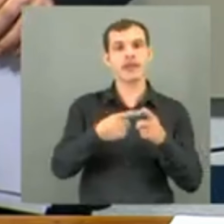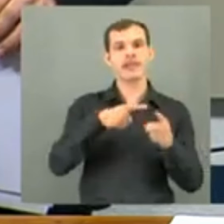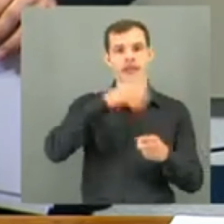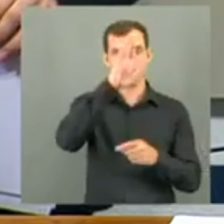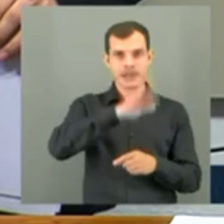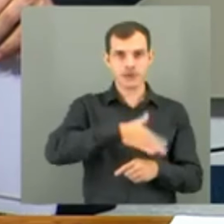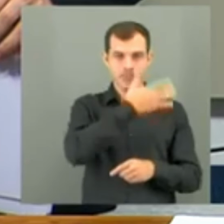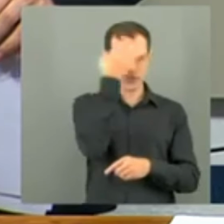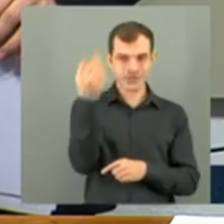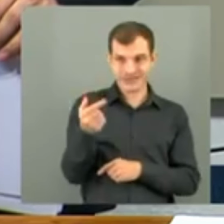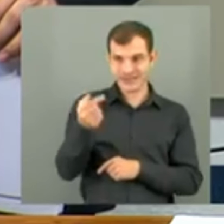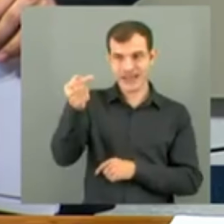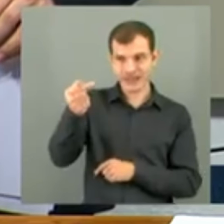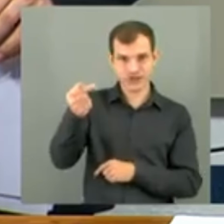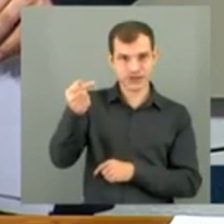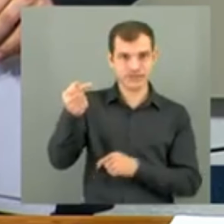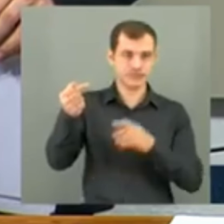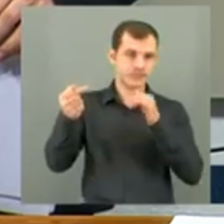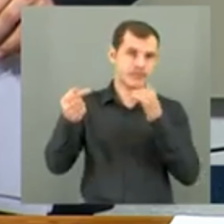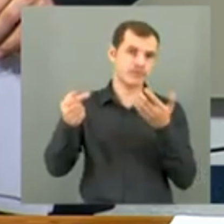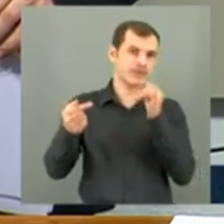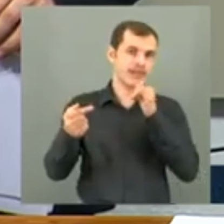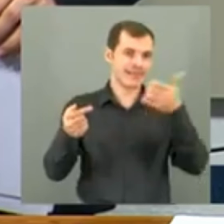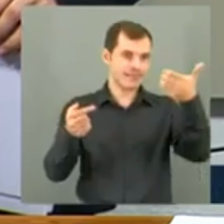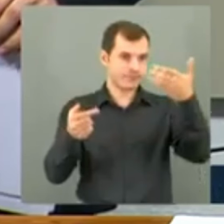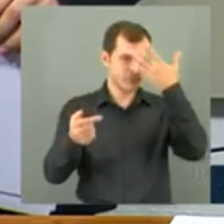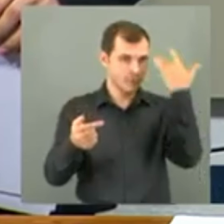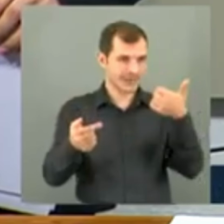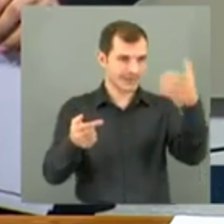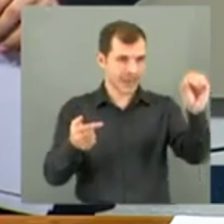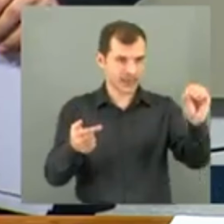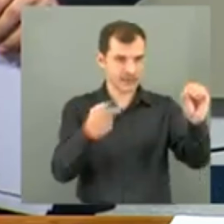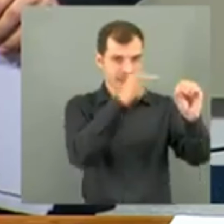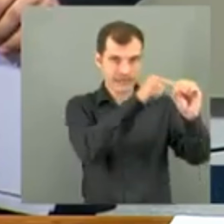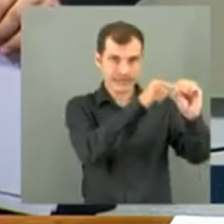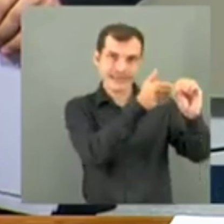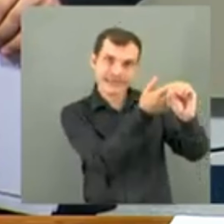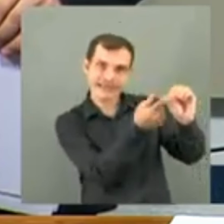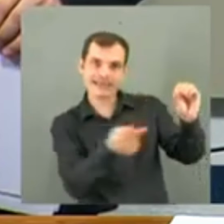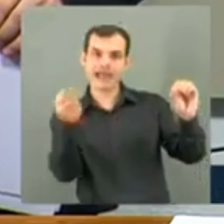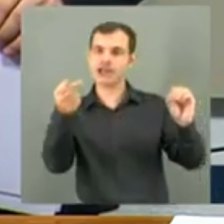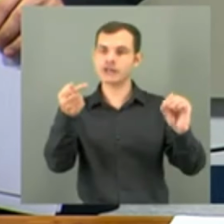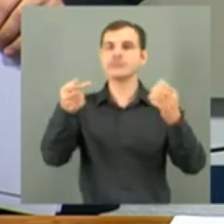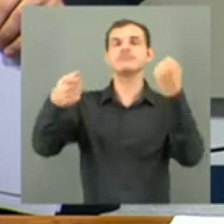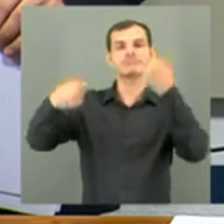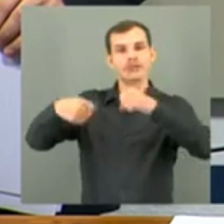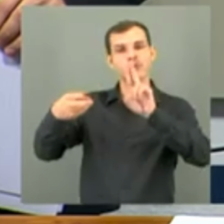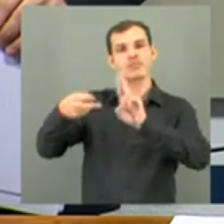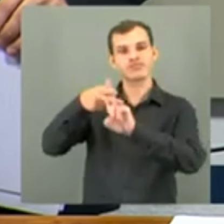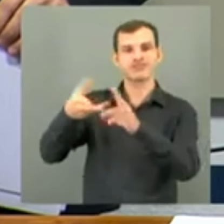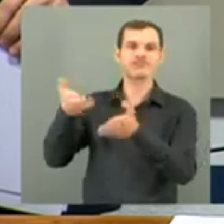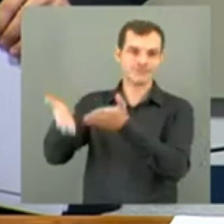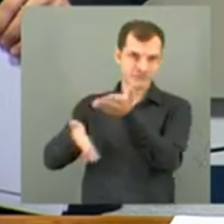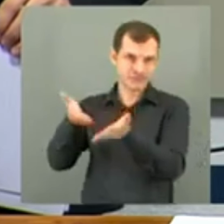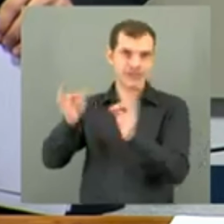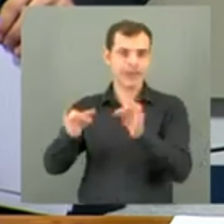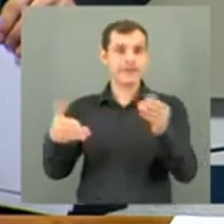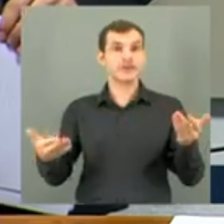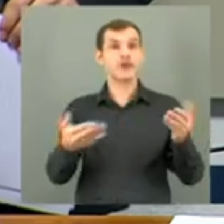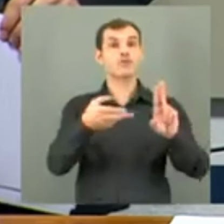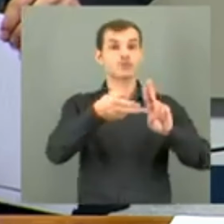brasileiros depende totalmente do SUS para manter sua saúde. O SUS segue em constante construção e vem